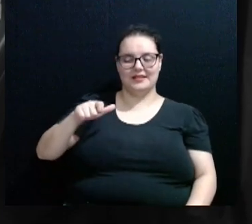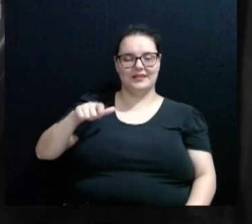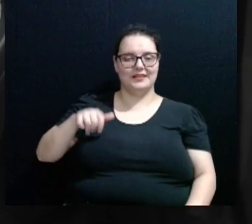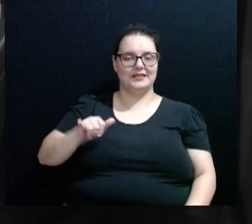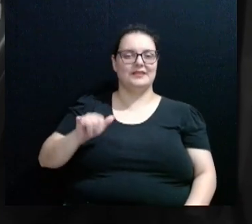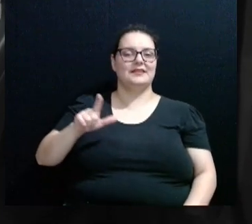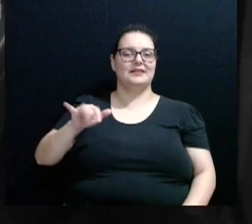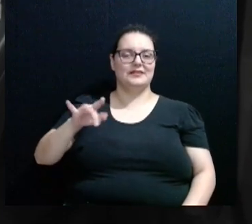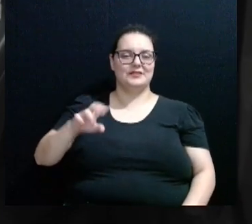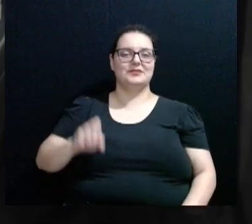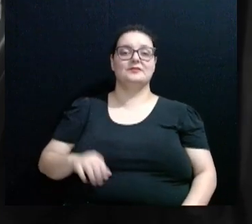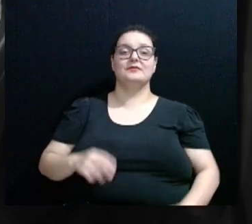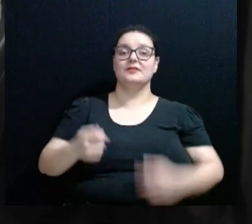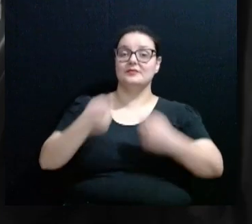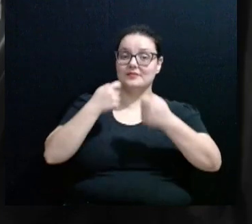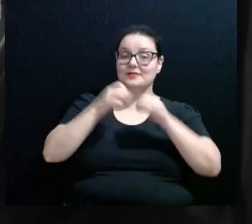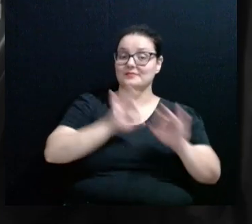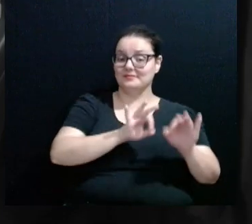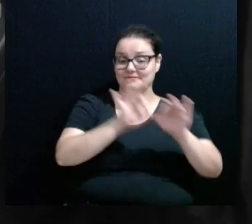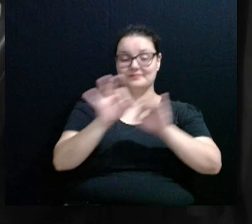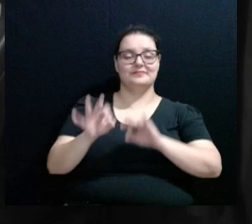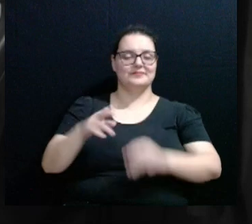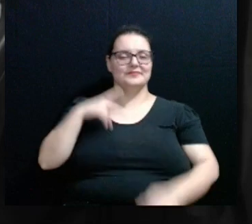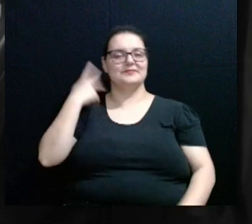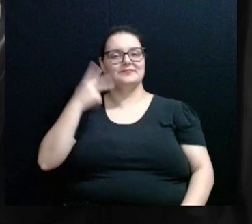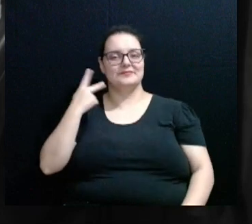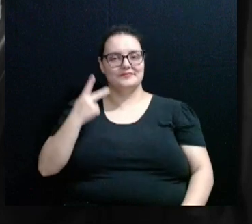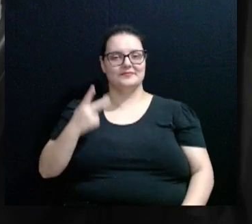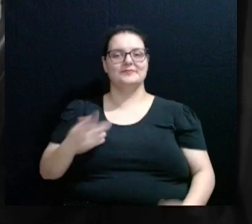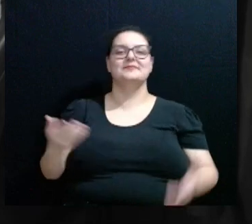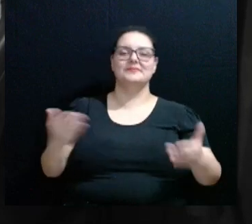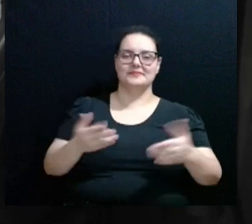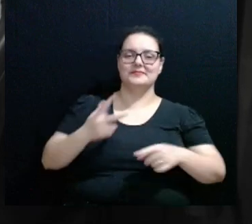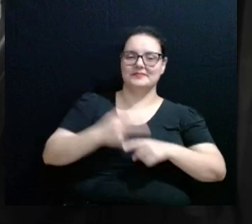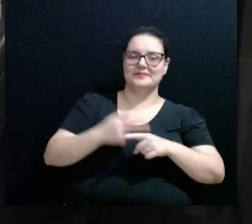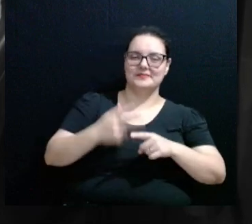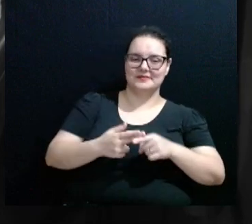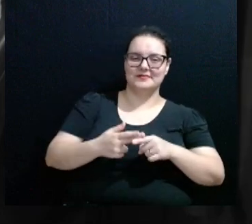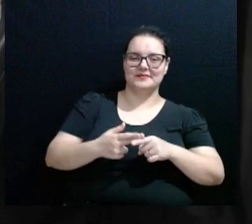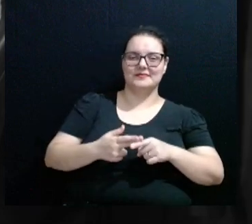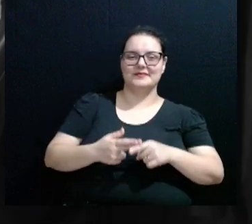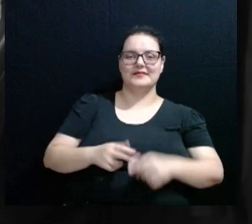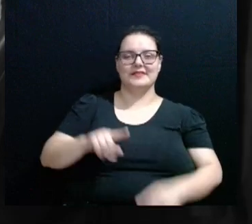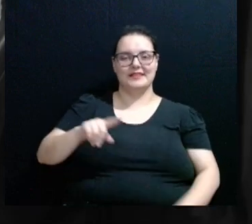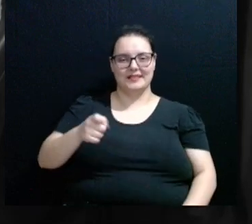as entrevistas que nós fazemos aqui com os parlamentares e agora nessa temporada